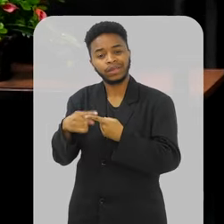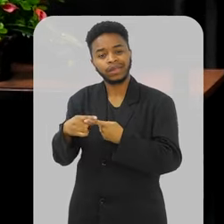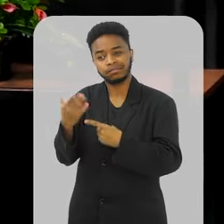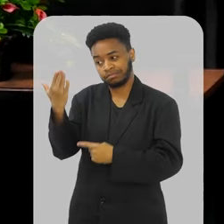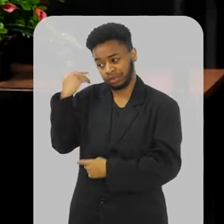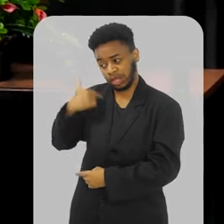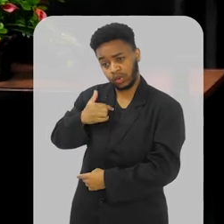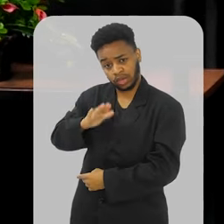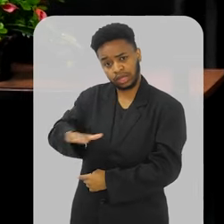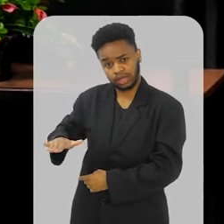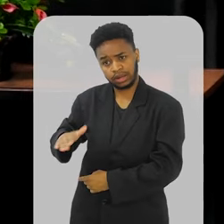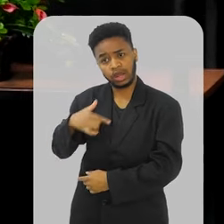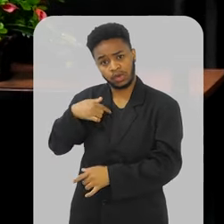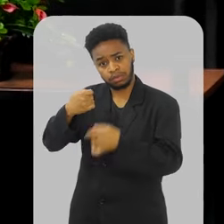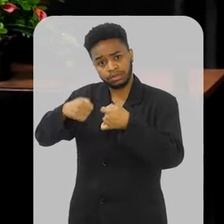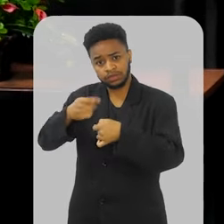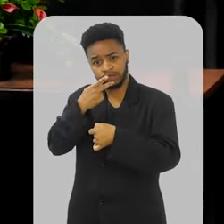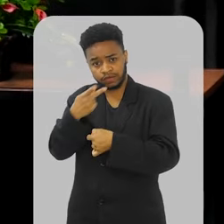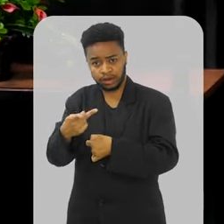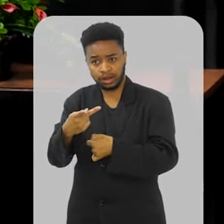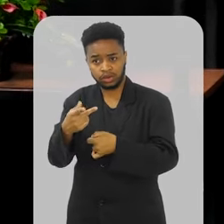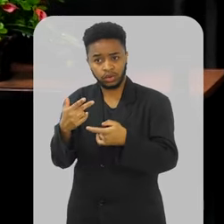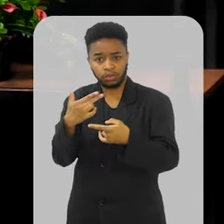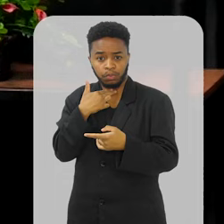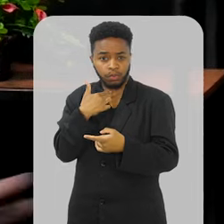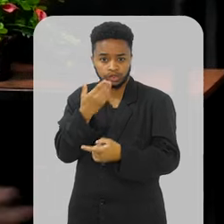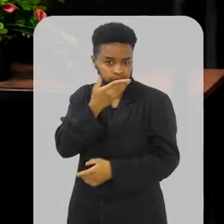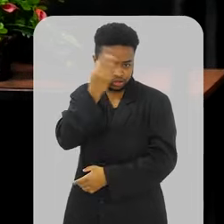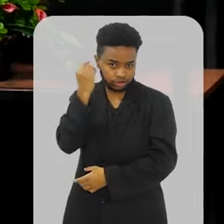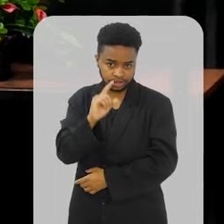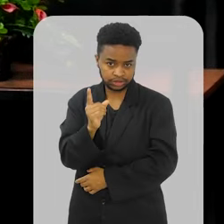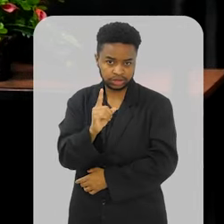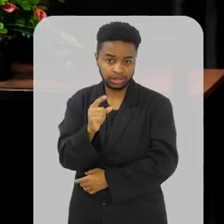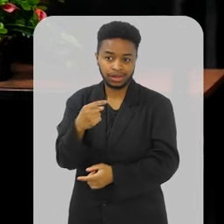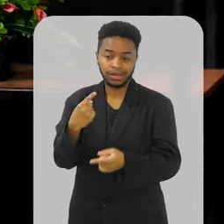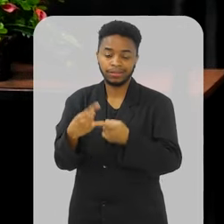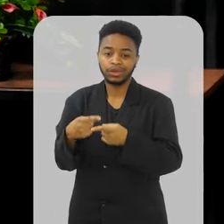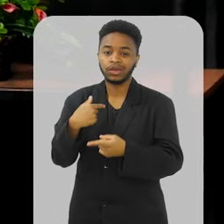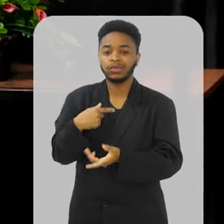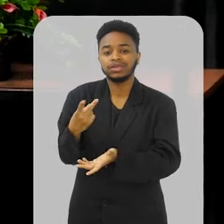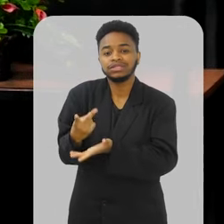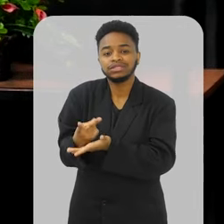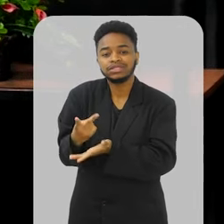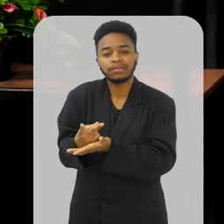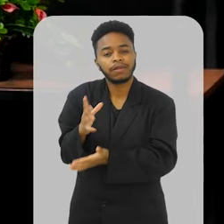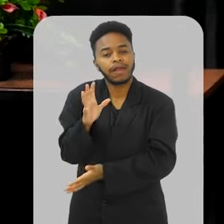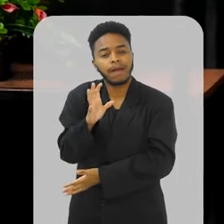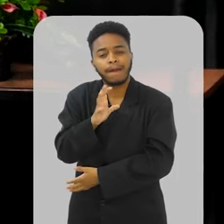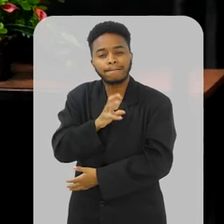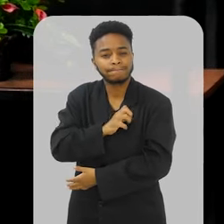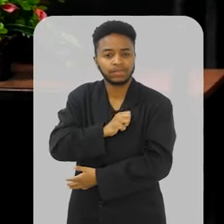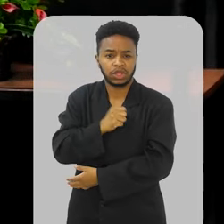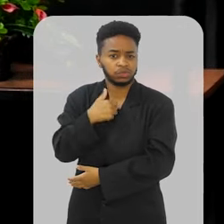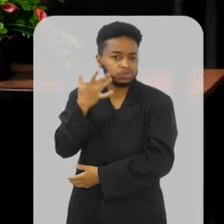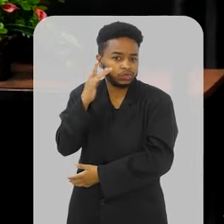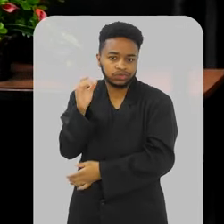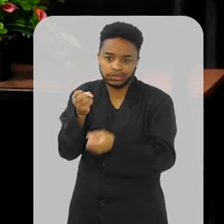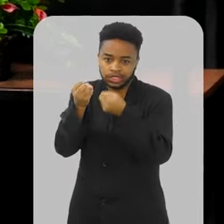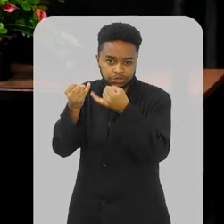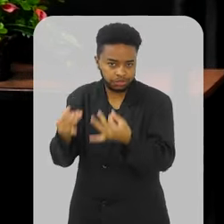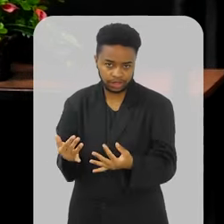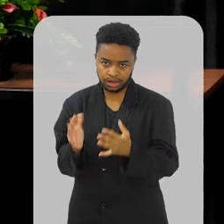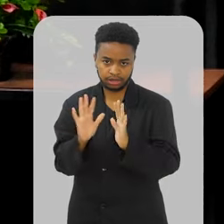desde criança eu tenho que falar neles né não posso deixar passar em branco Eu sempre tive uma paixão que não sei